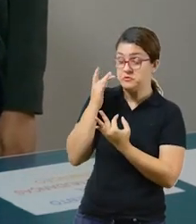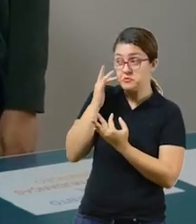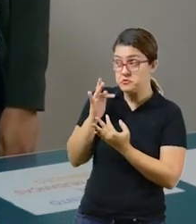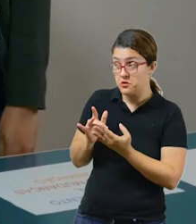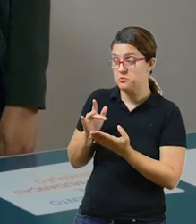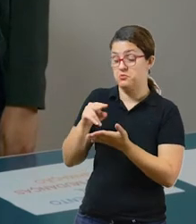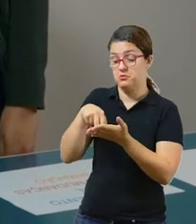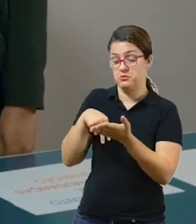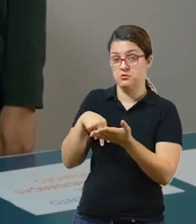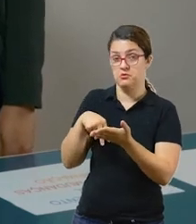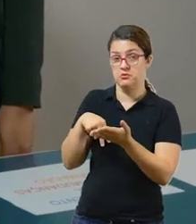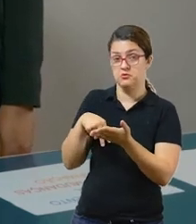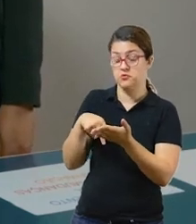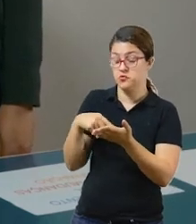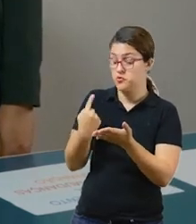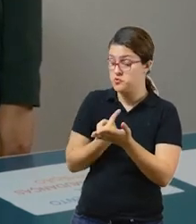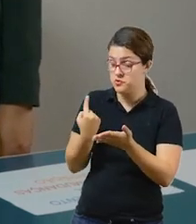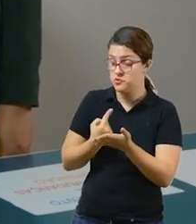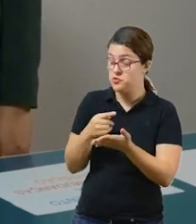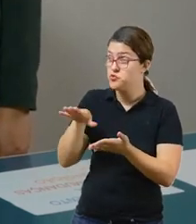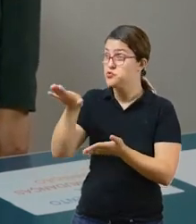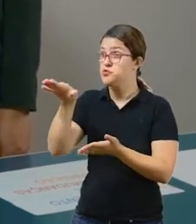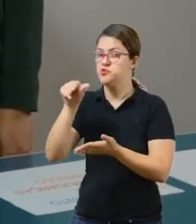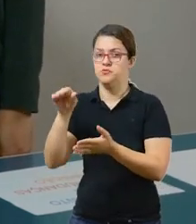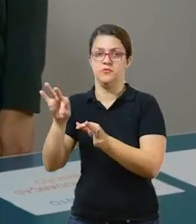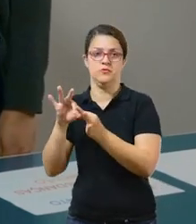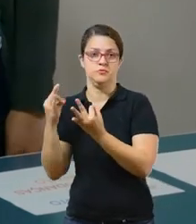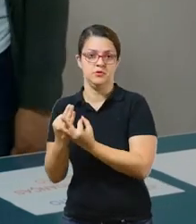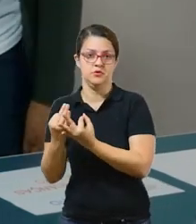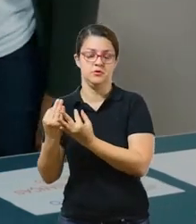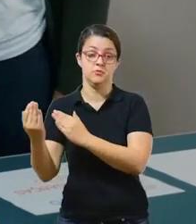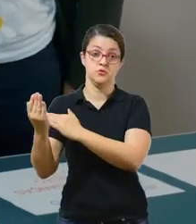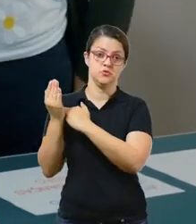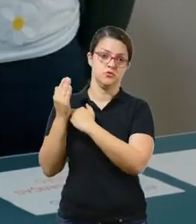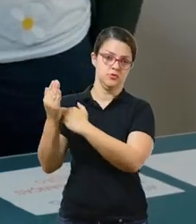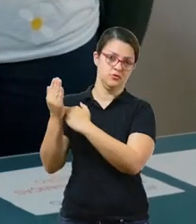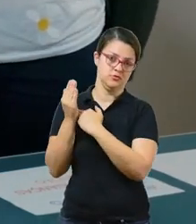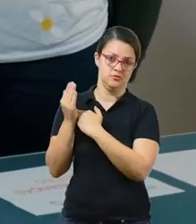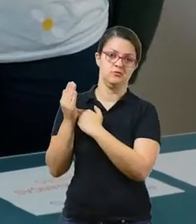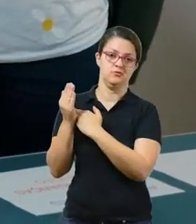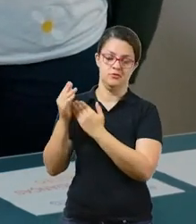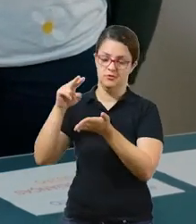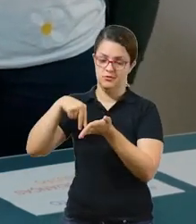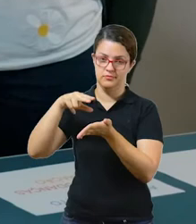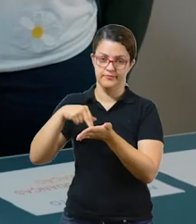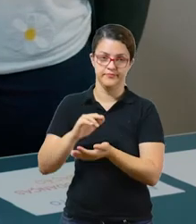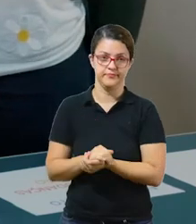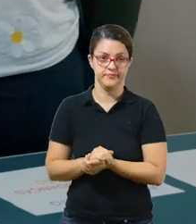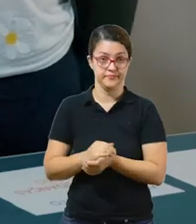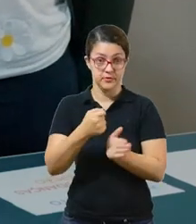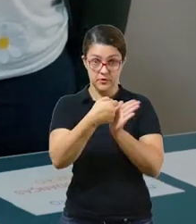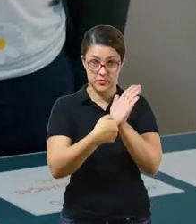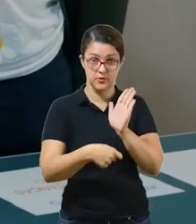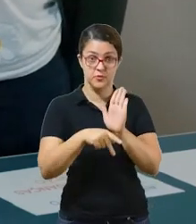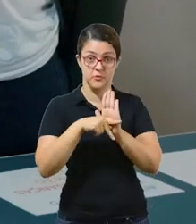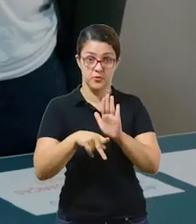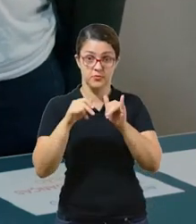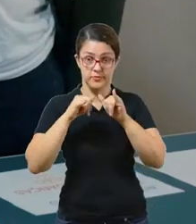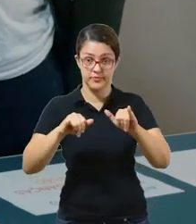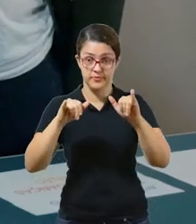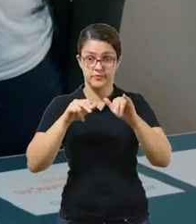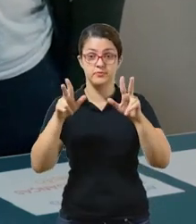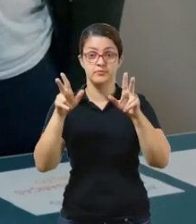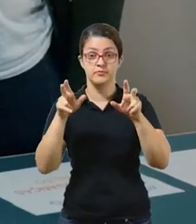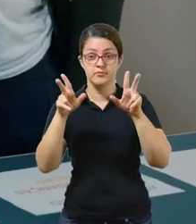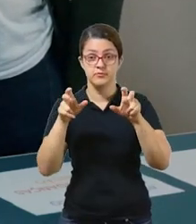ler sozinho, você vai chamar um adulto para te ajudar. Esse texto é uma notícia e ele se chama